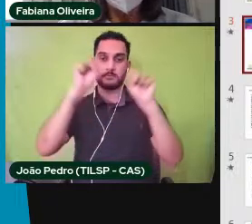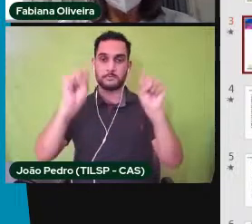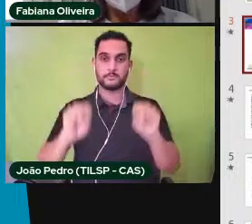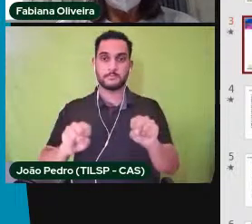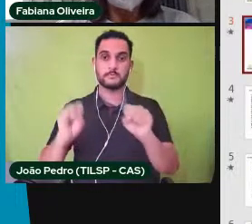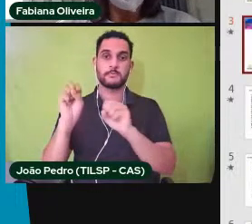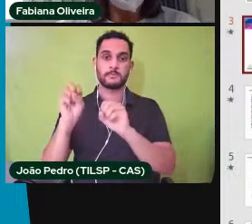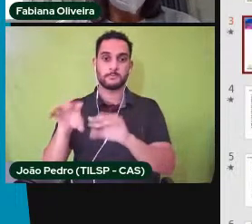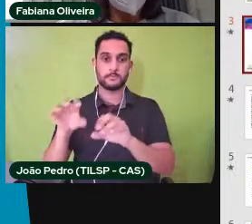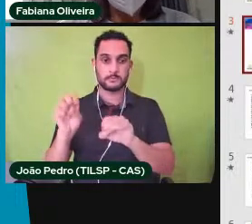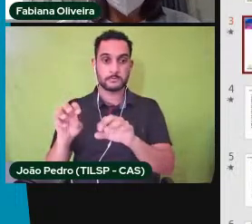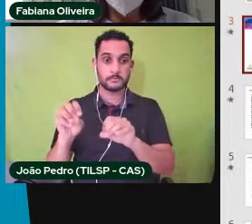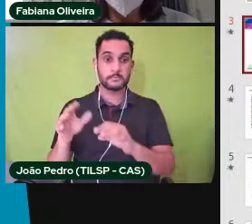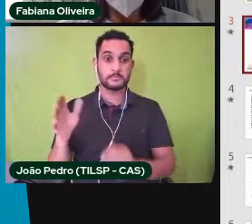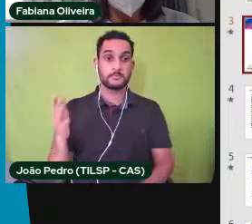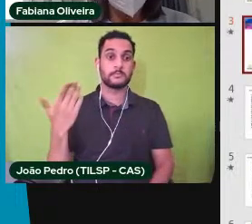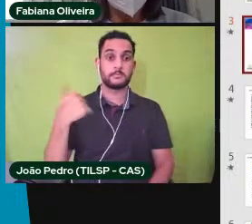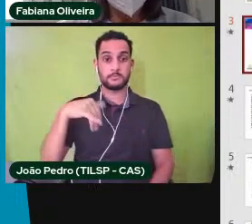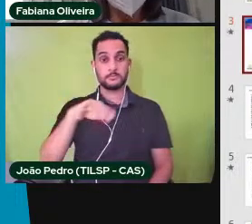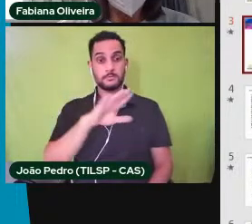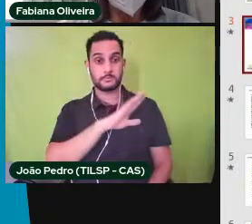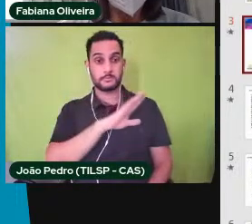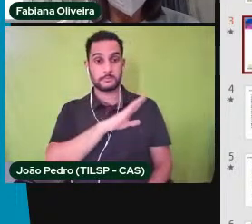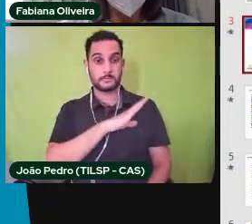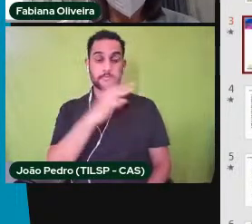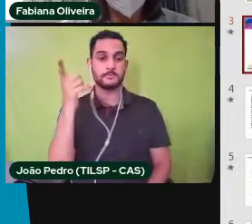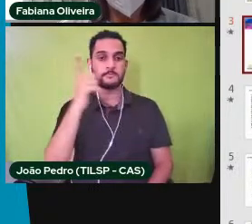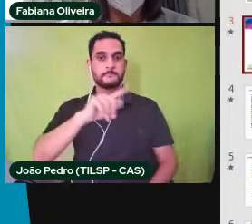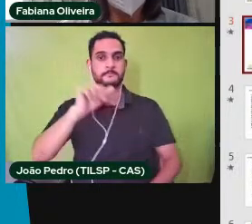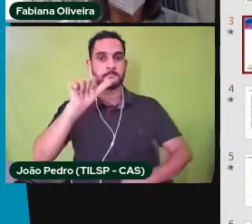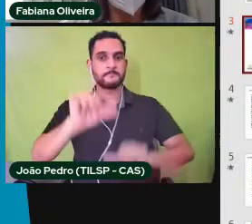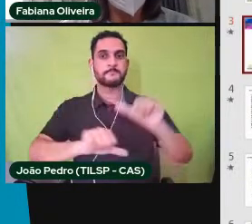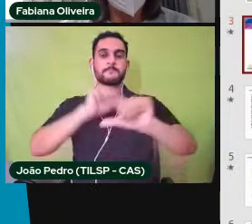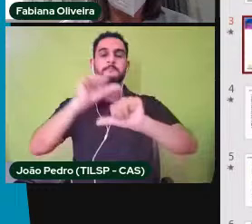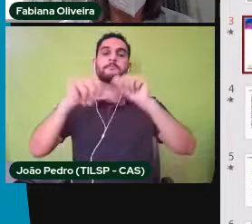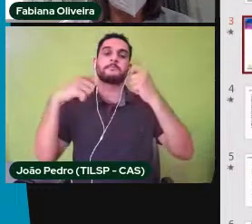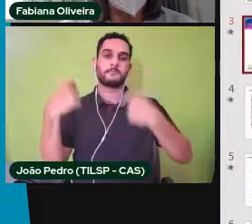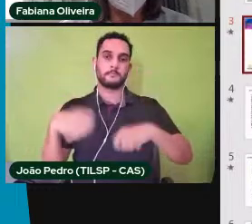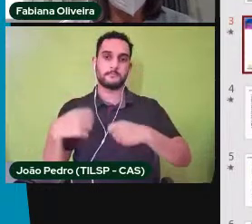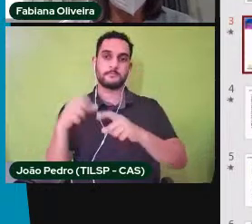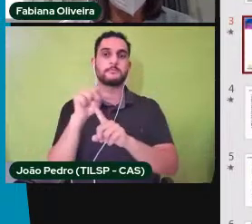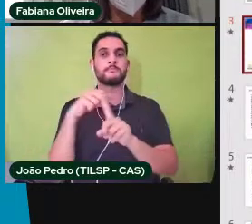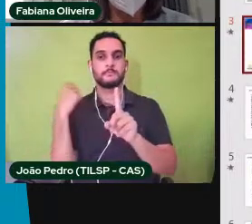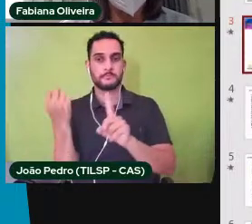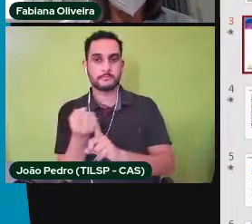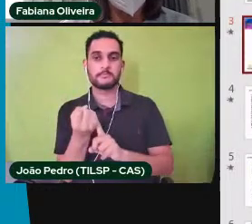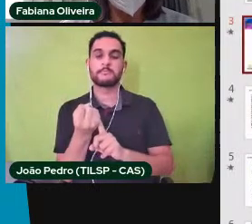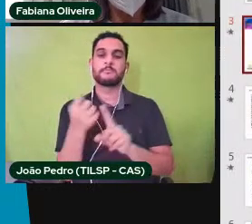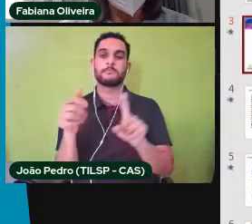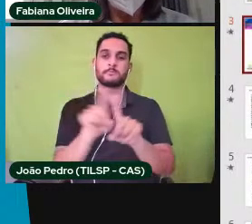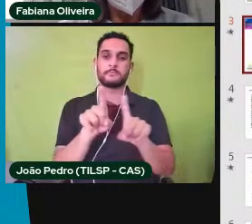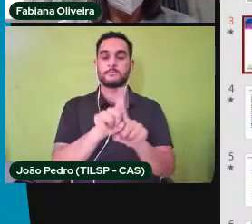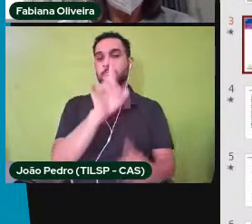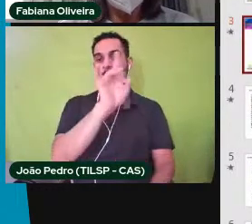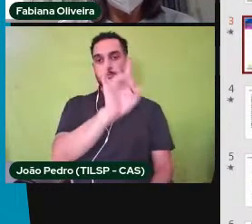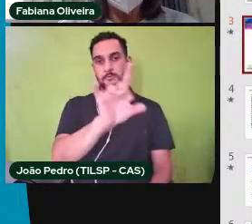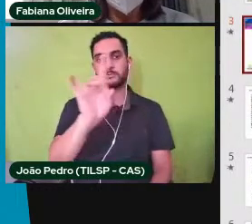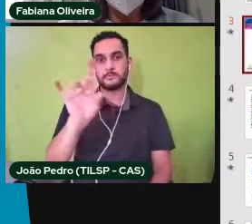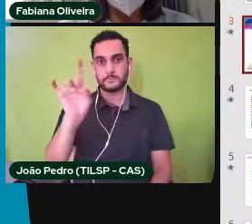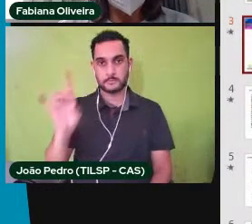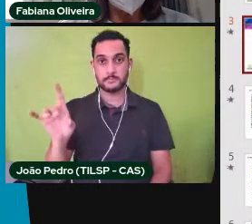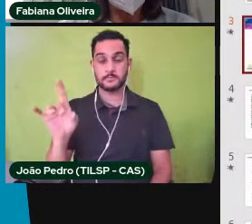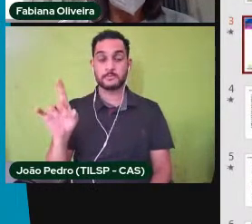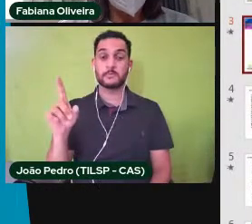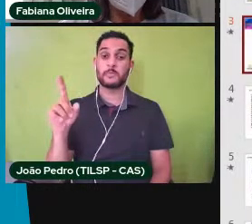educacionais, para acompanhar essa transformação tão necessária para a sociedade, para cada um de nós, para o